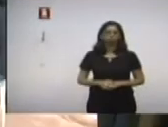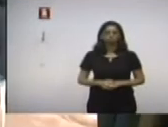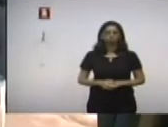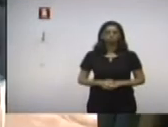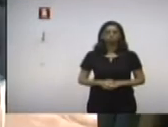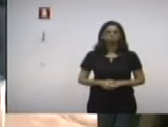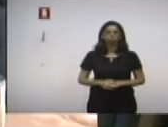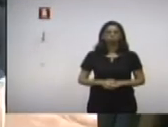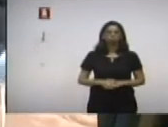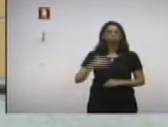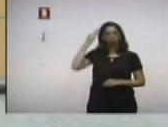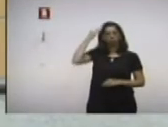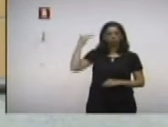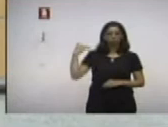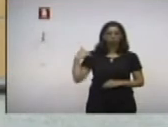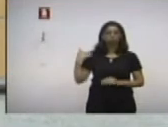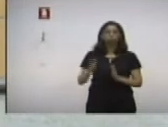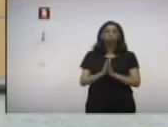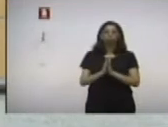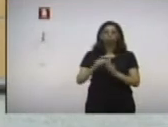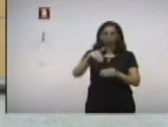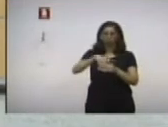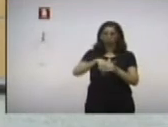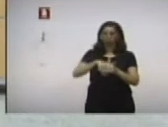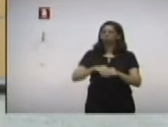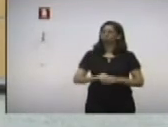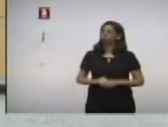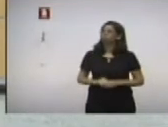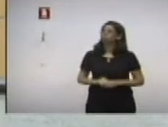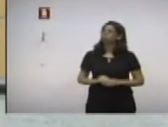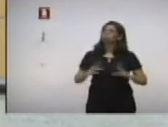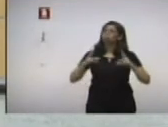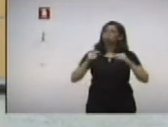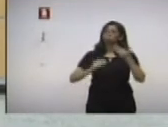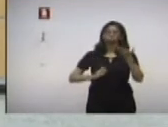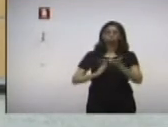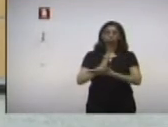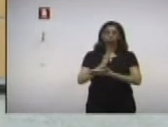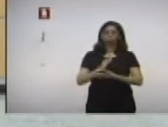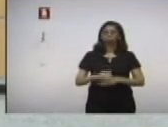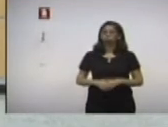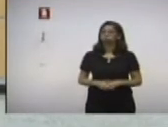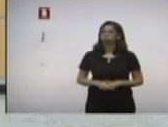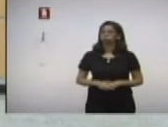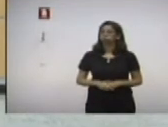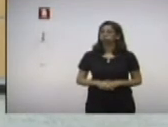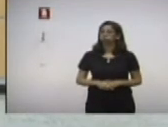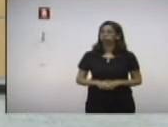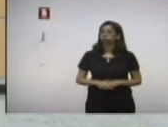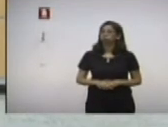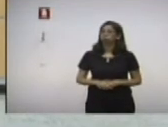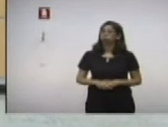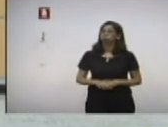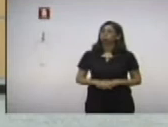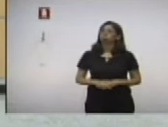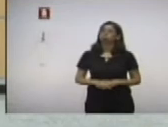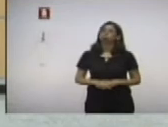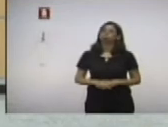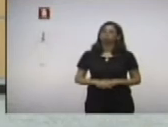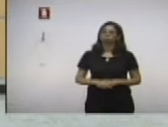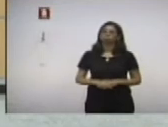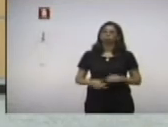o vereador esse mês eu volto então projeto foi aprovado por unanimidade em